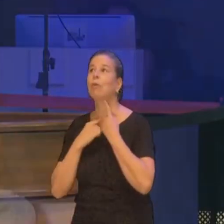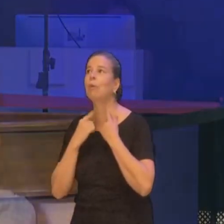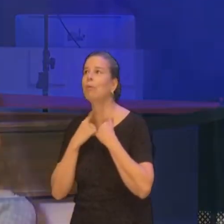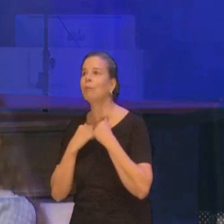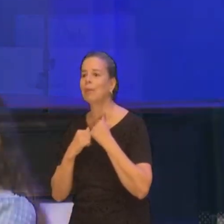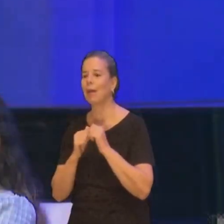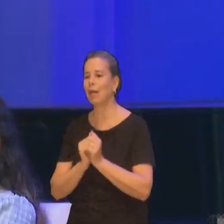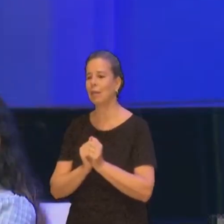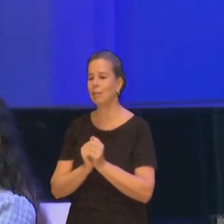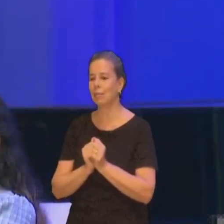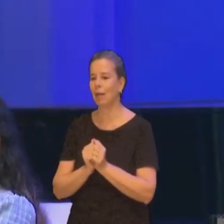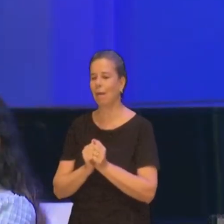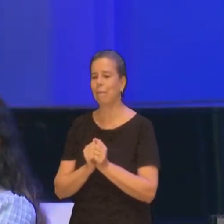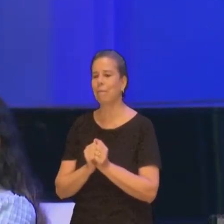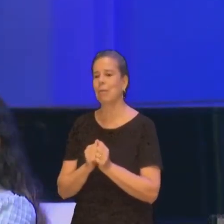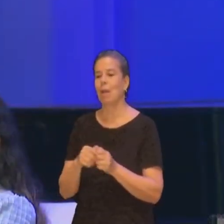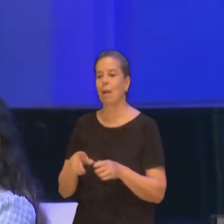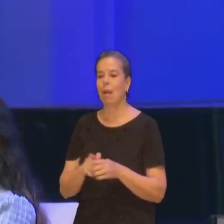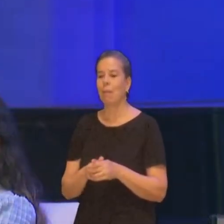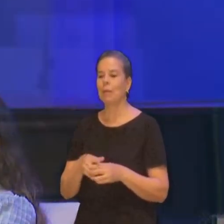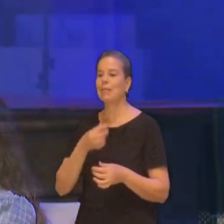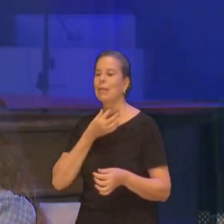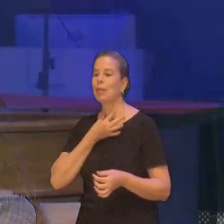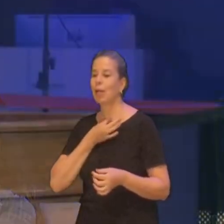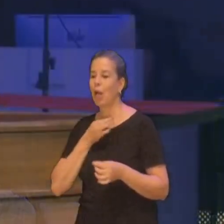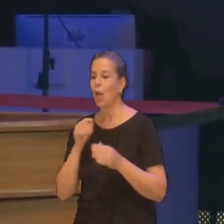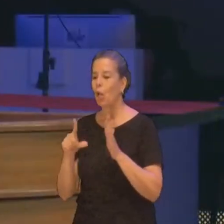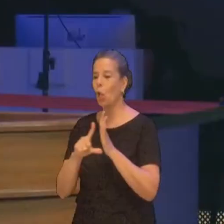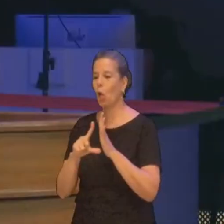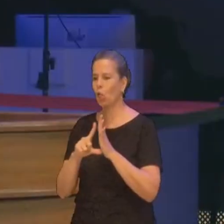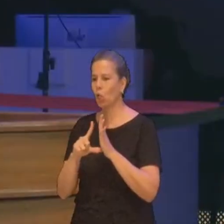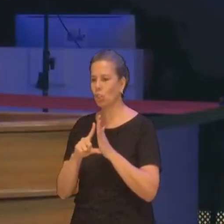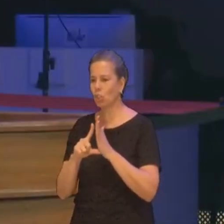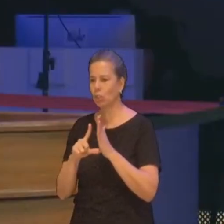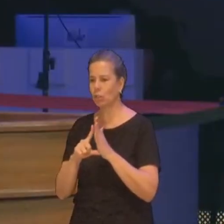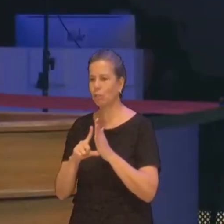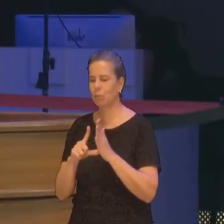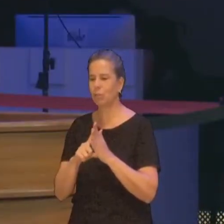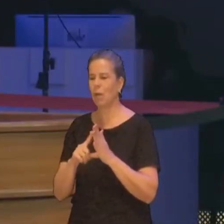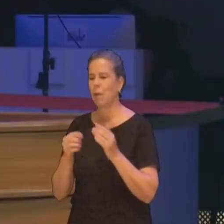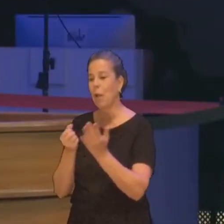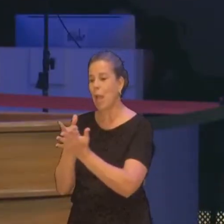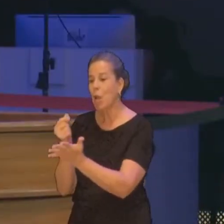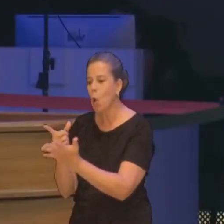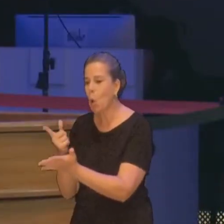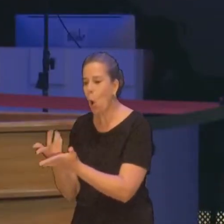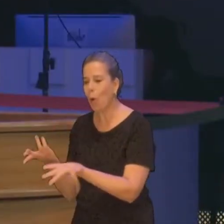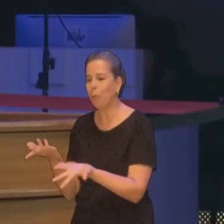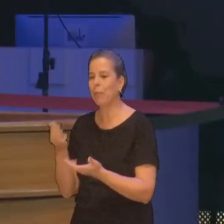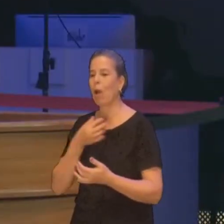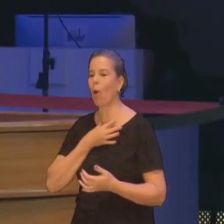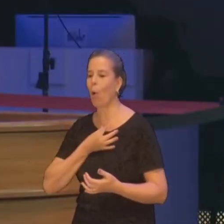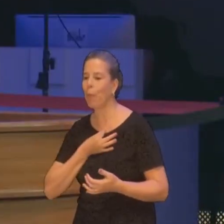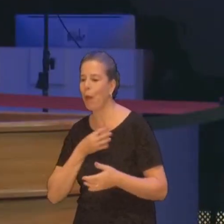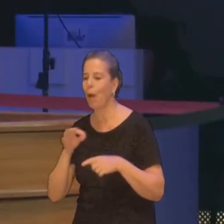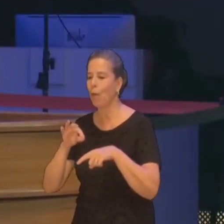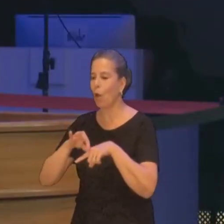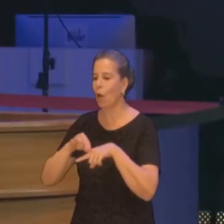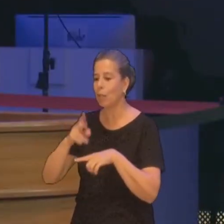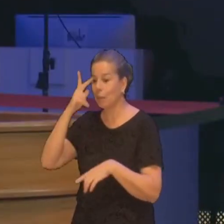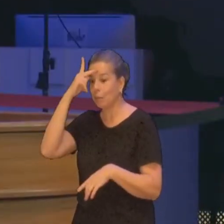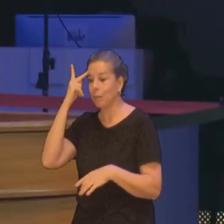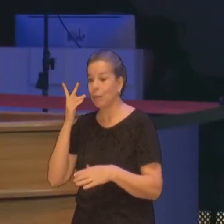Espírito Santo de passar em frente a uma joalheria, né, pastor? E aí vem aquela memória, aquilo que dá esperança para as mulheres,